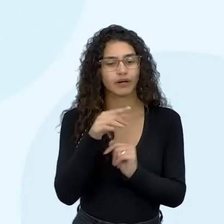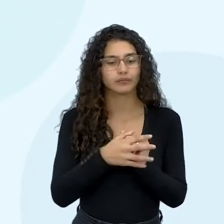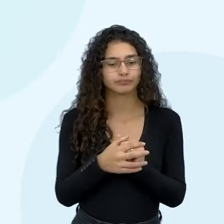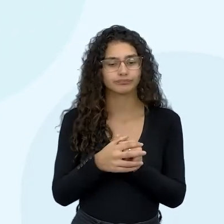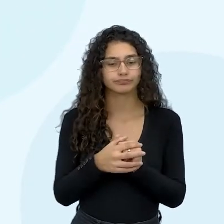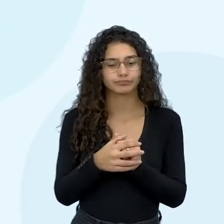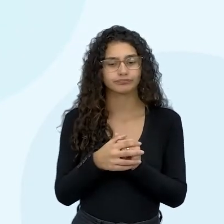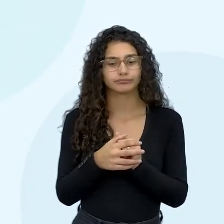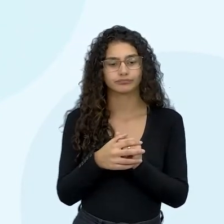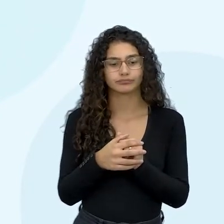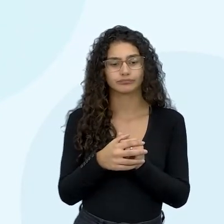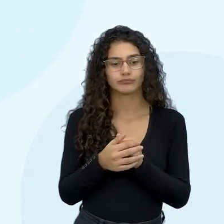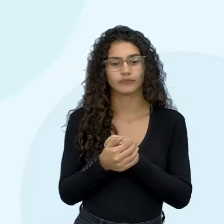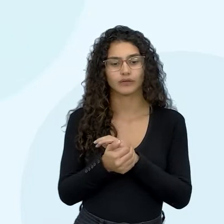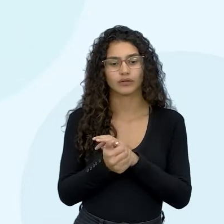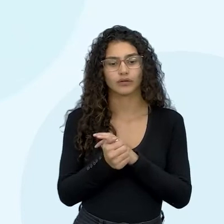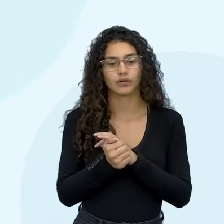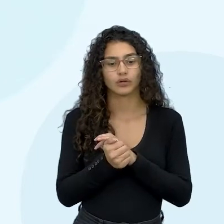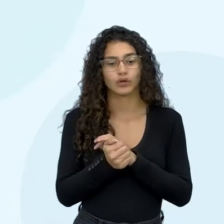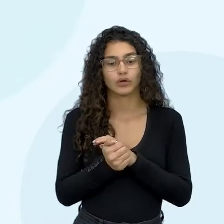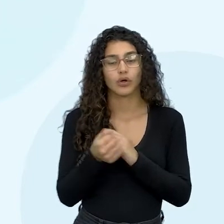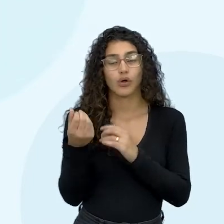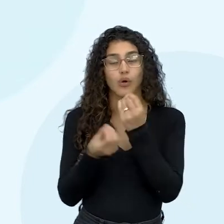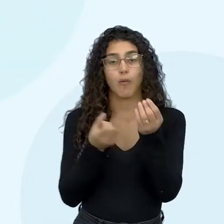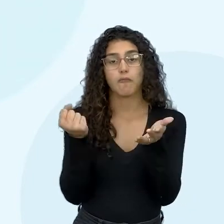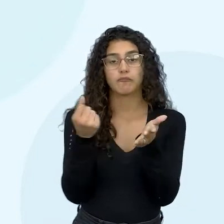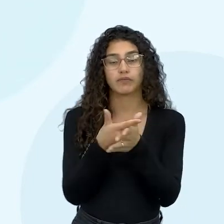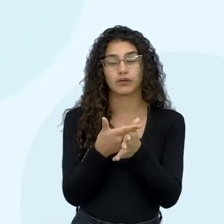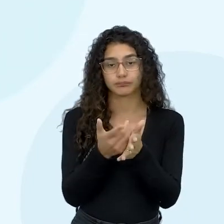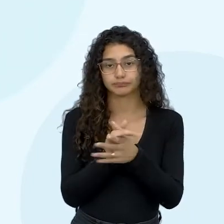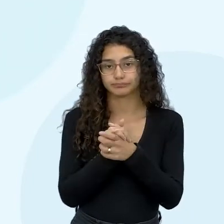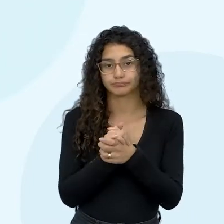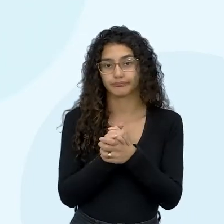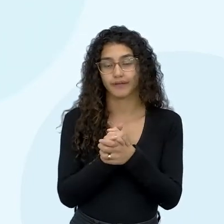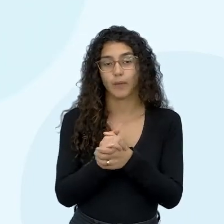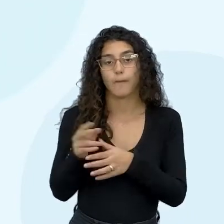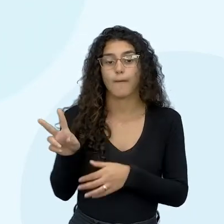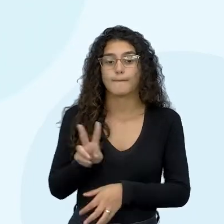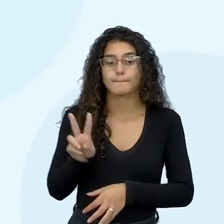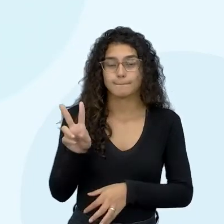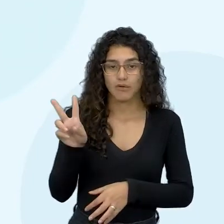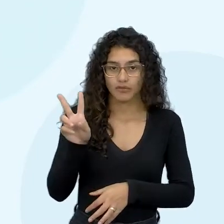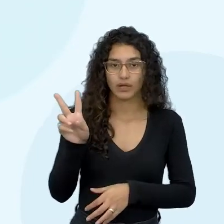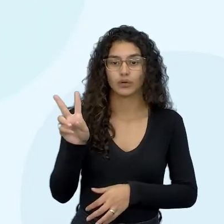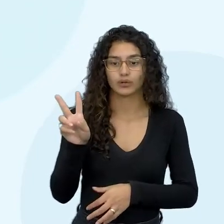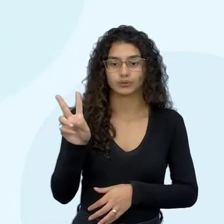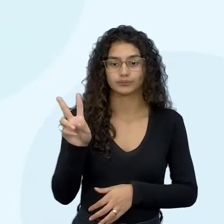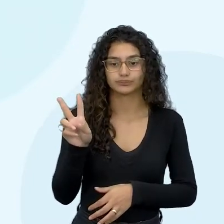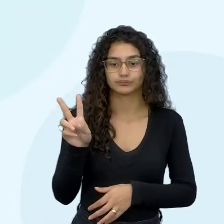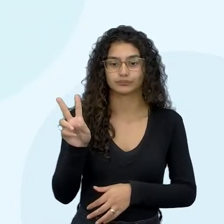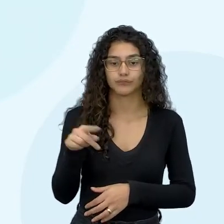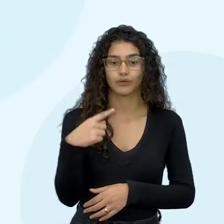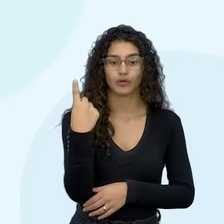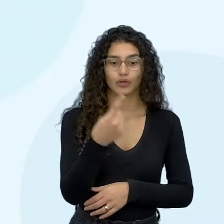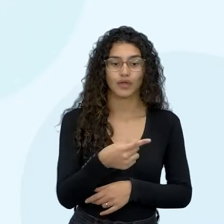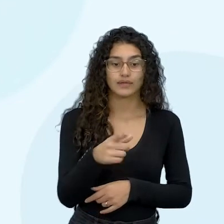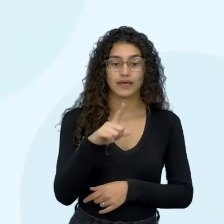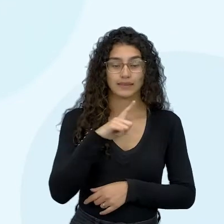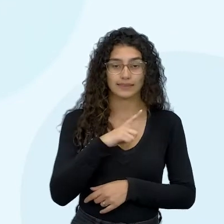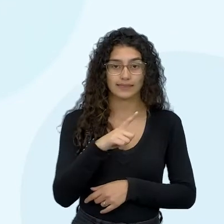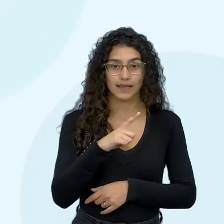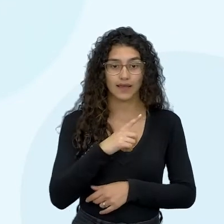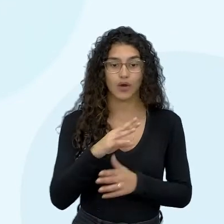lá os financiamentos, tá? E para o valor que a gente pretende, que